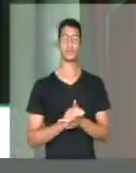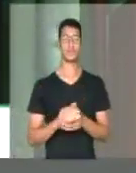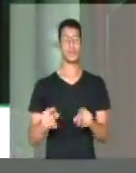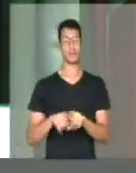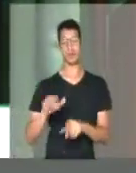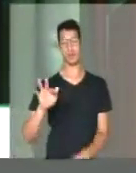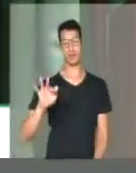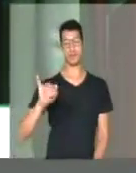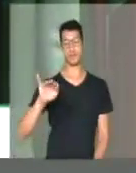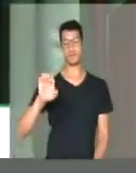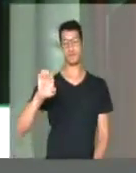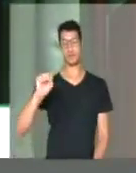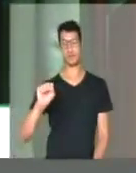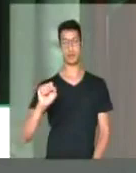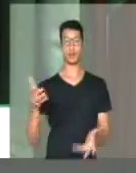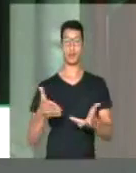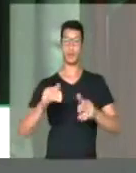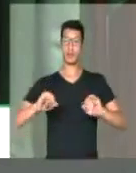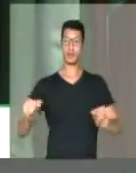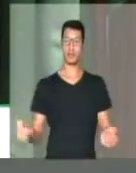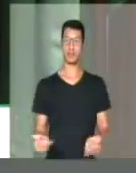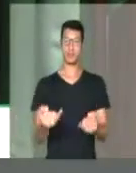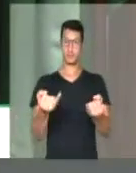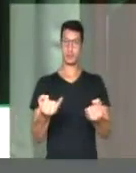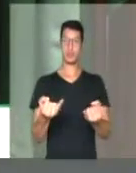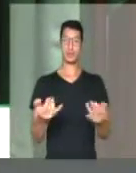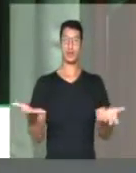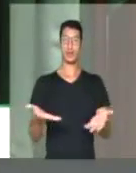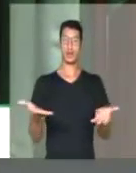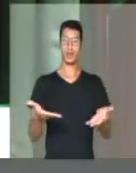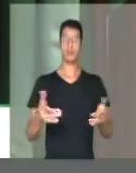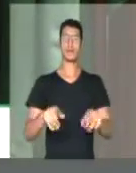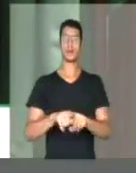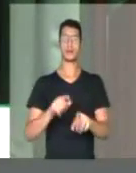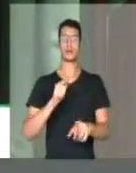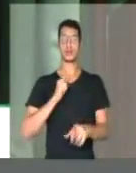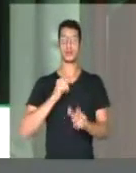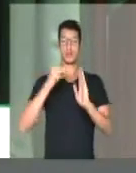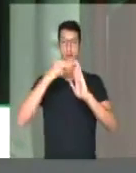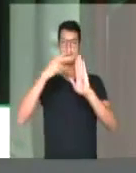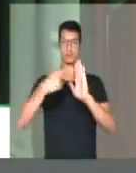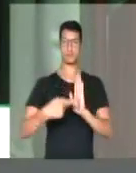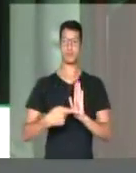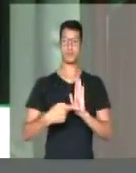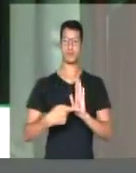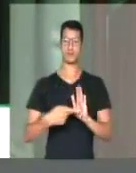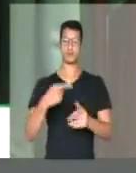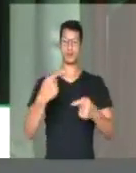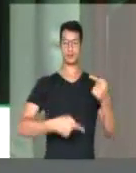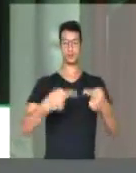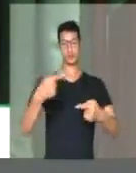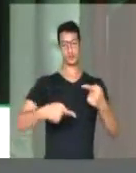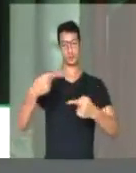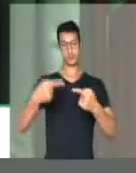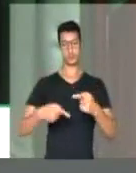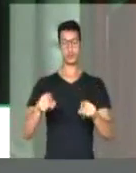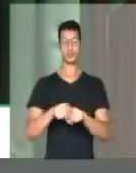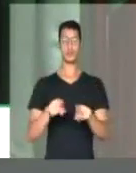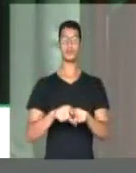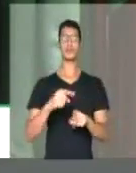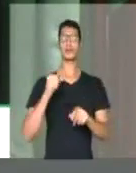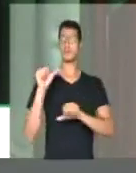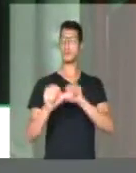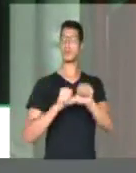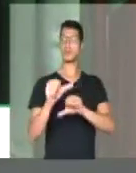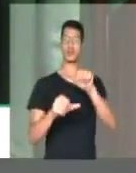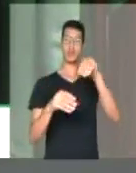o FIES. Então, ora, aproveitar uma medida provisória que discute